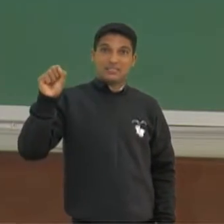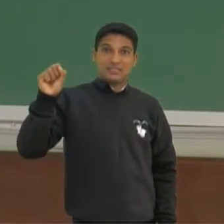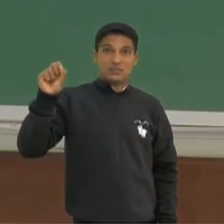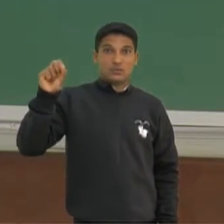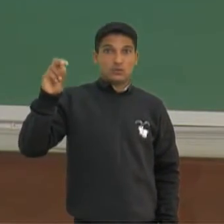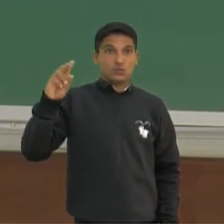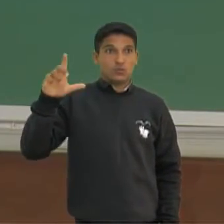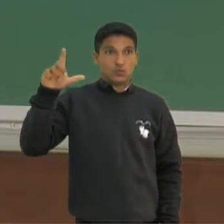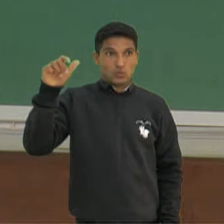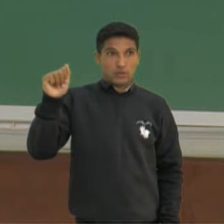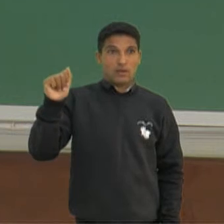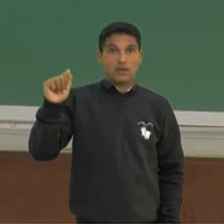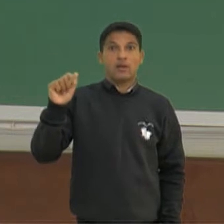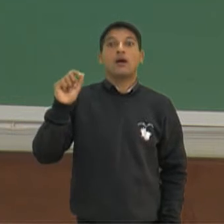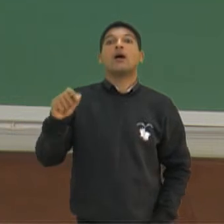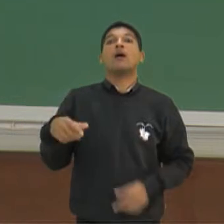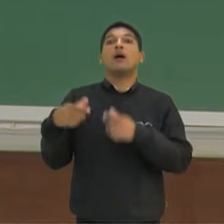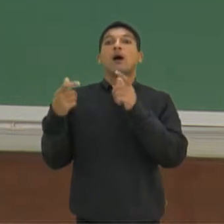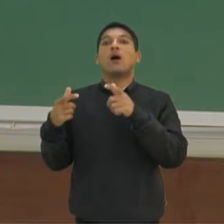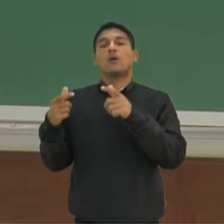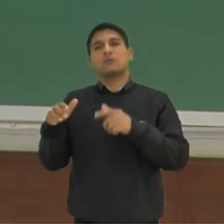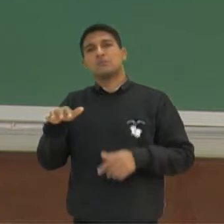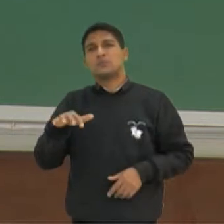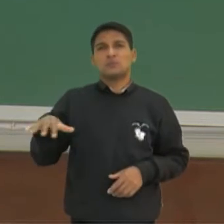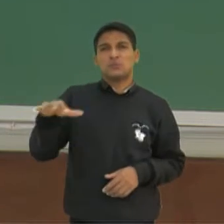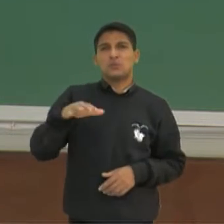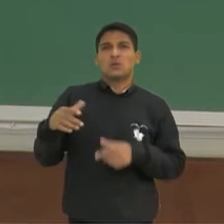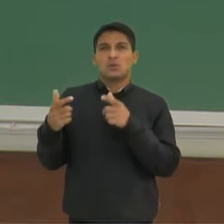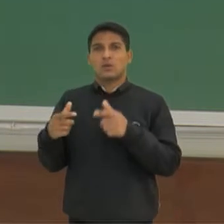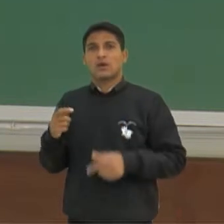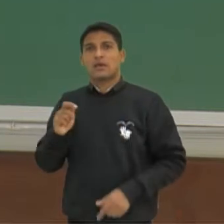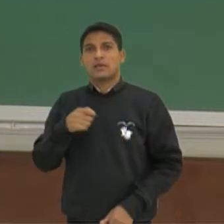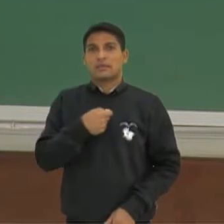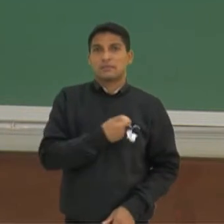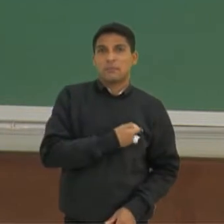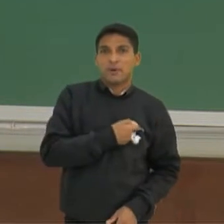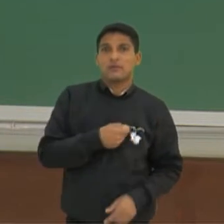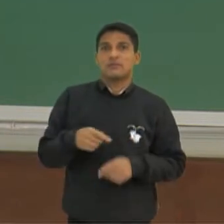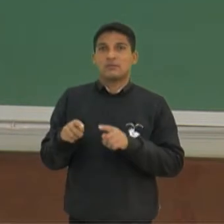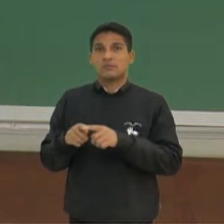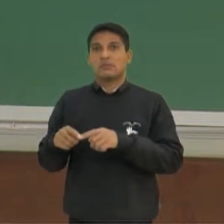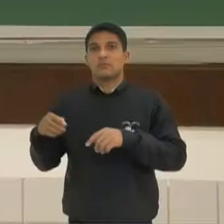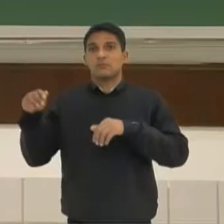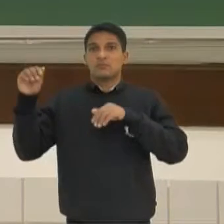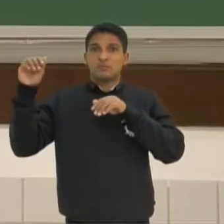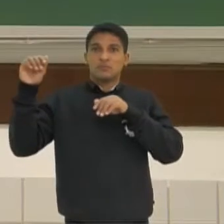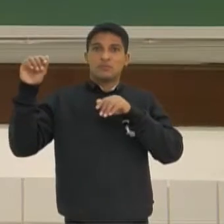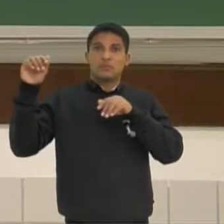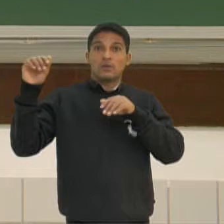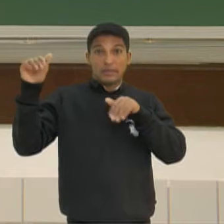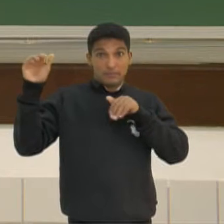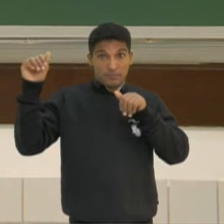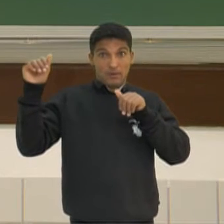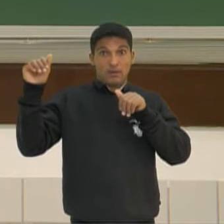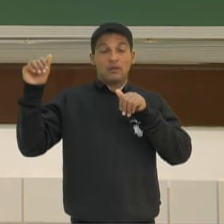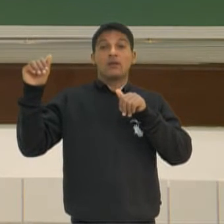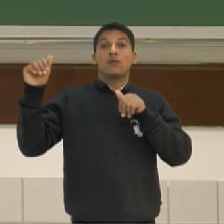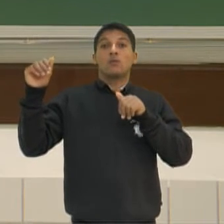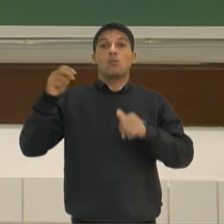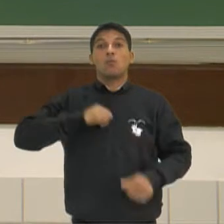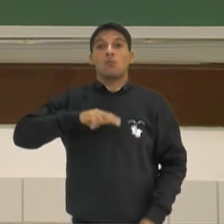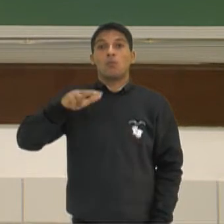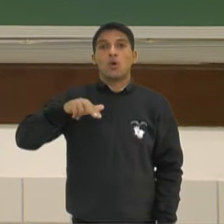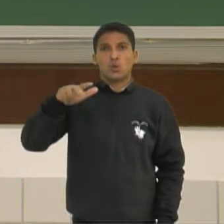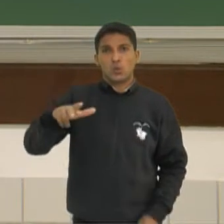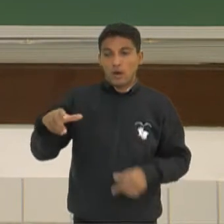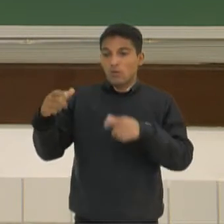vamos ver que quando os Omíadas, então, eles vão se localizar e vão se fixar na Península Ibérica, nós